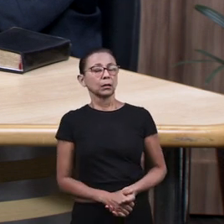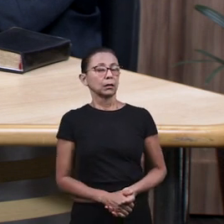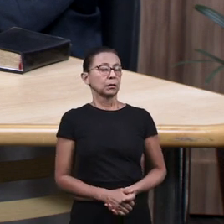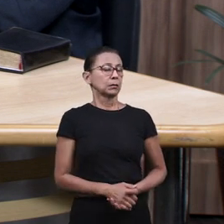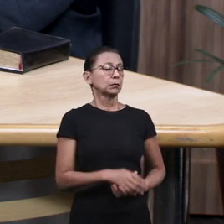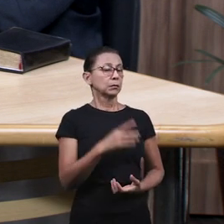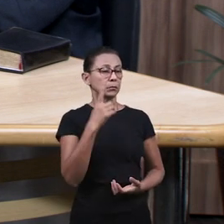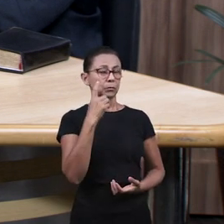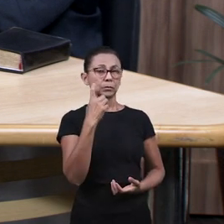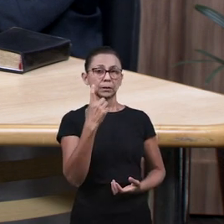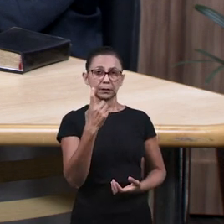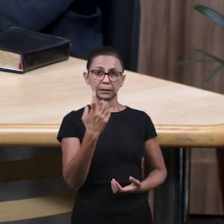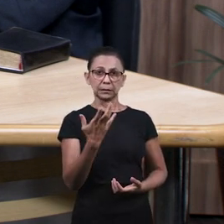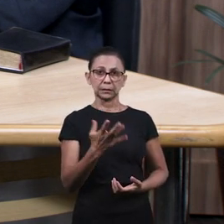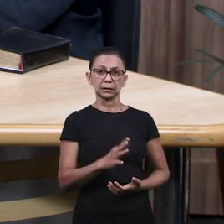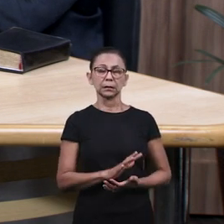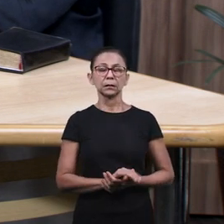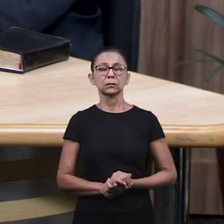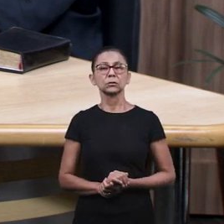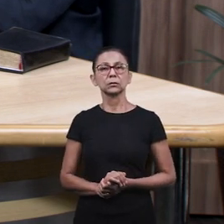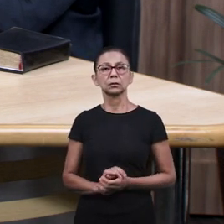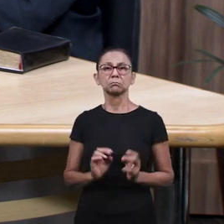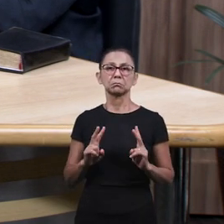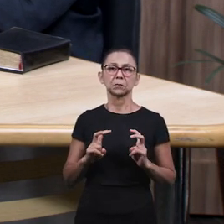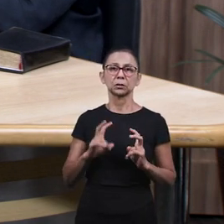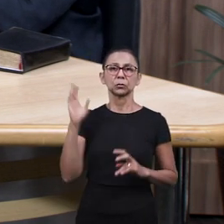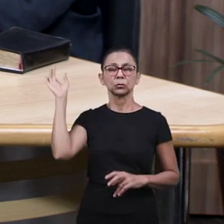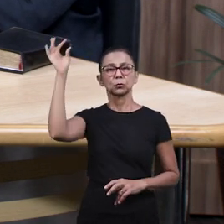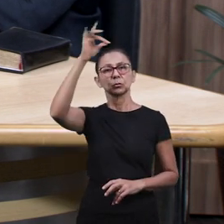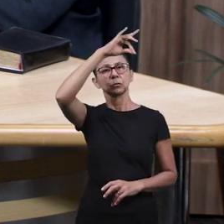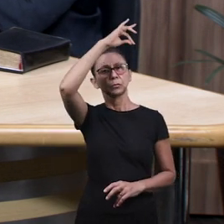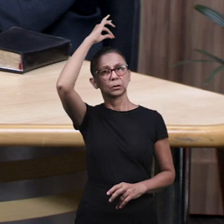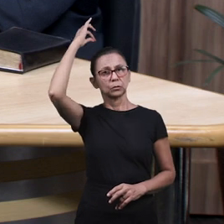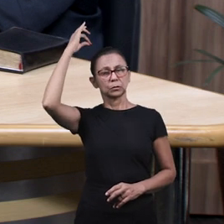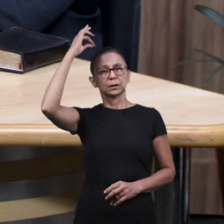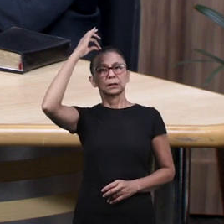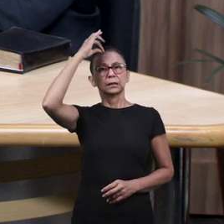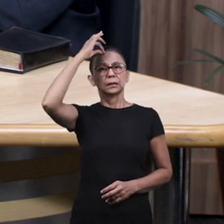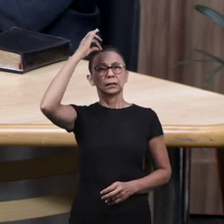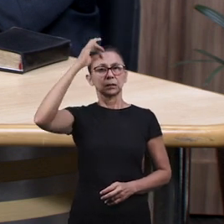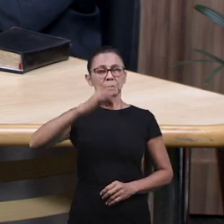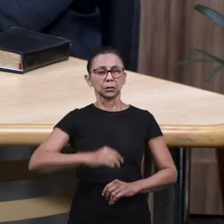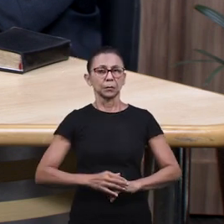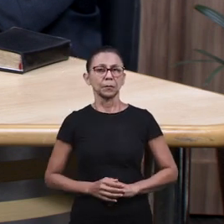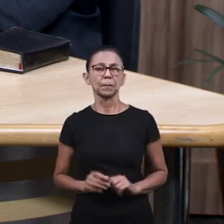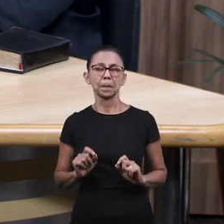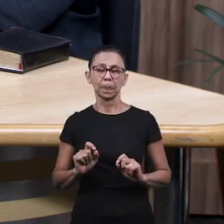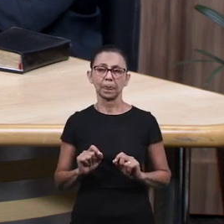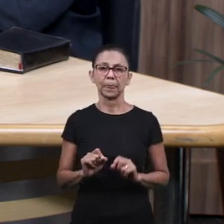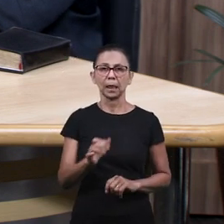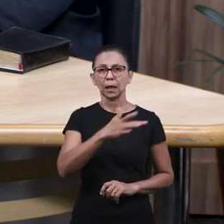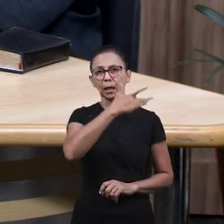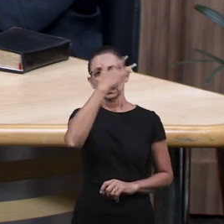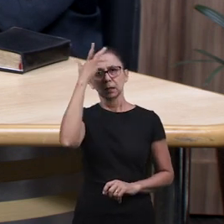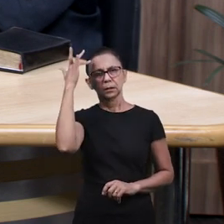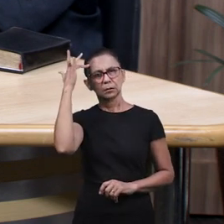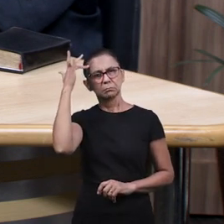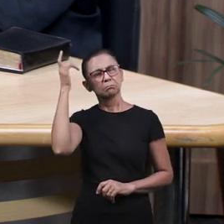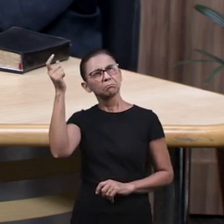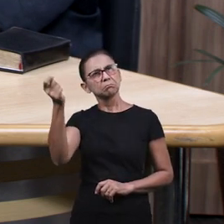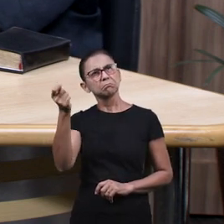interessante essa questão do Espírito Santo, dentro disso que você introduziu, que as pessoas têm uma